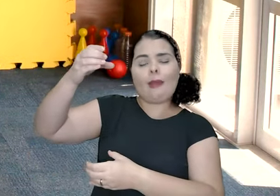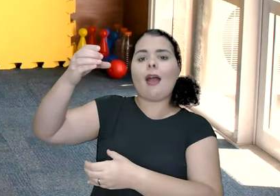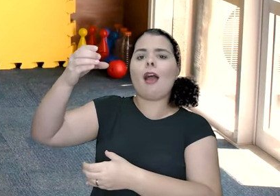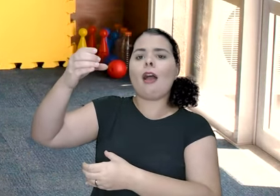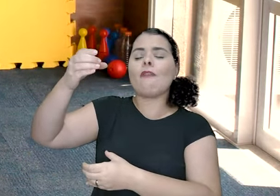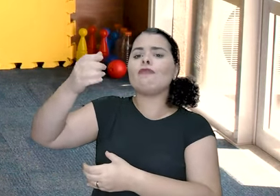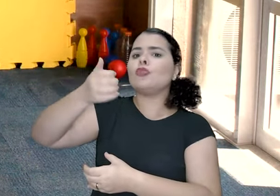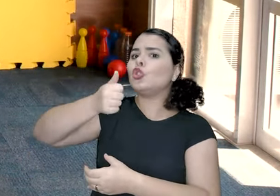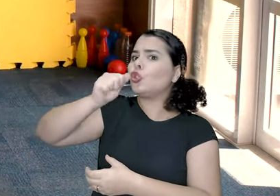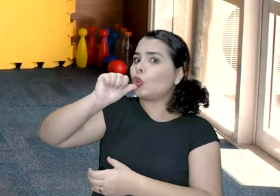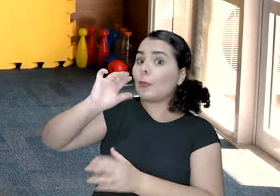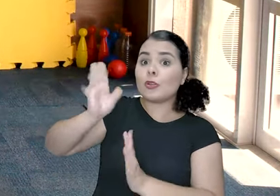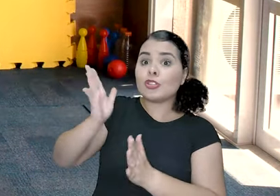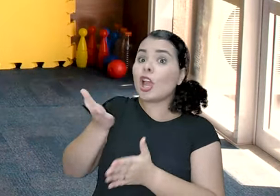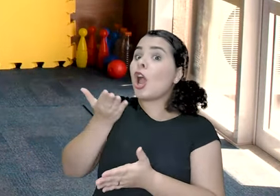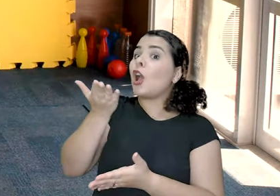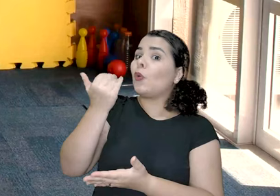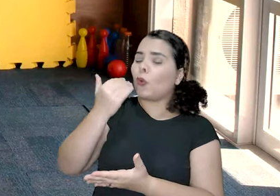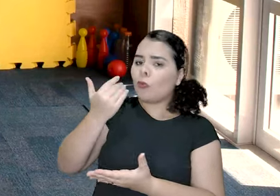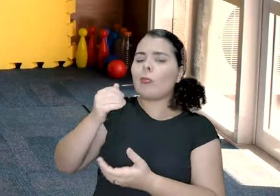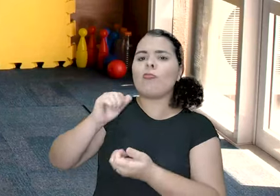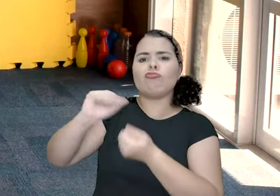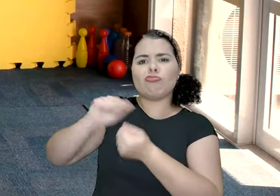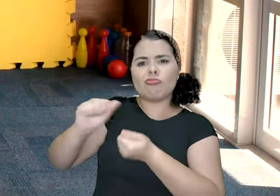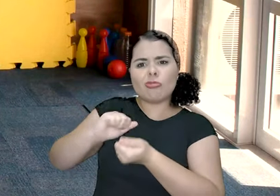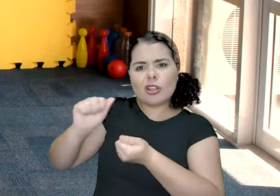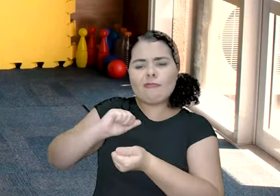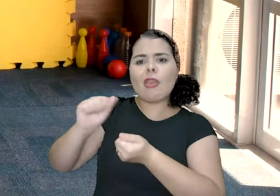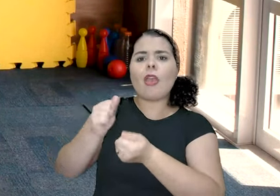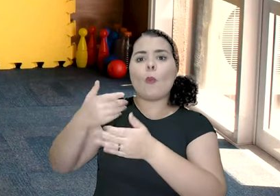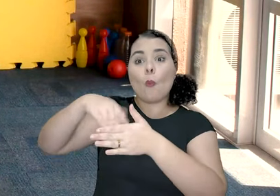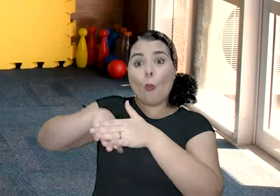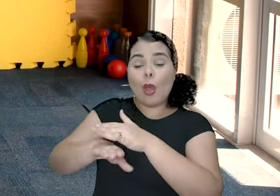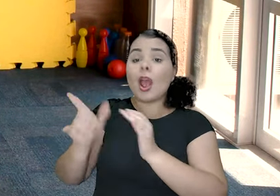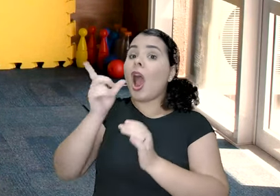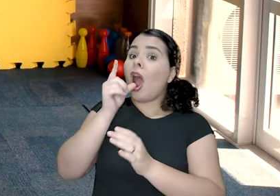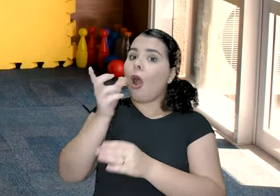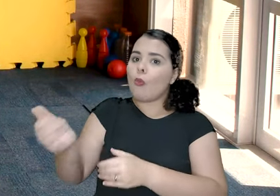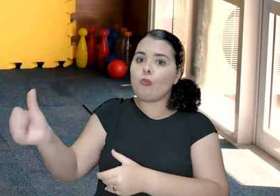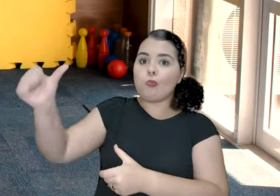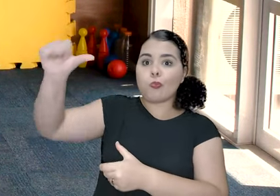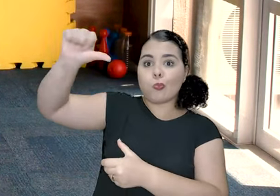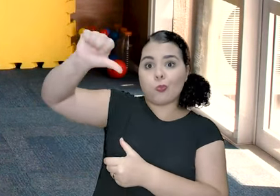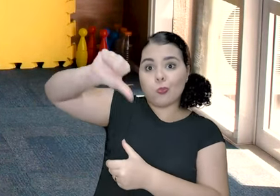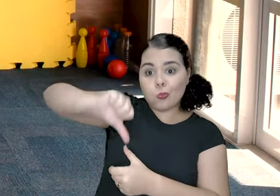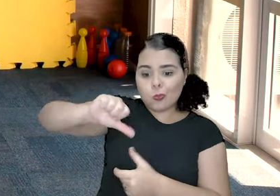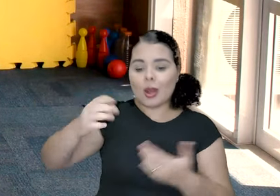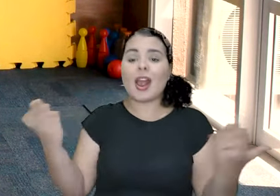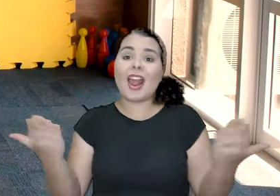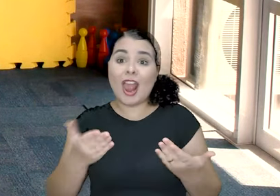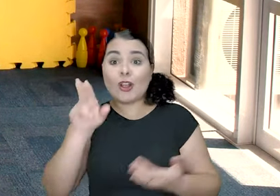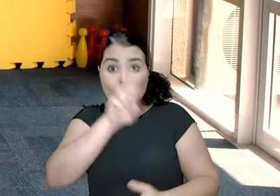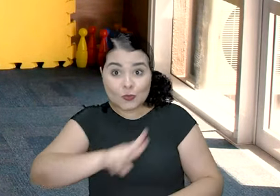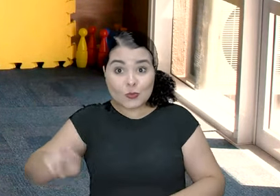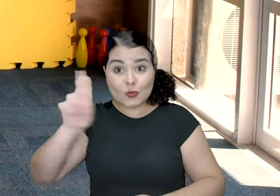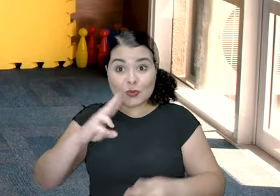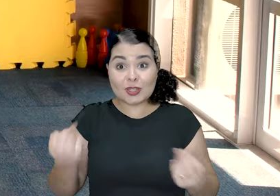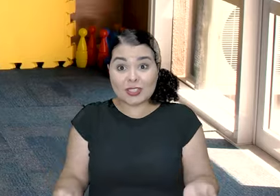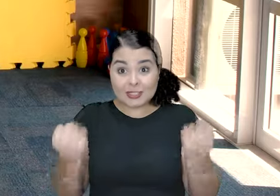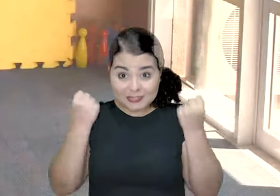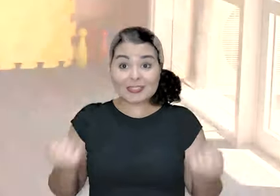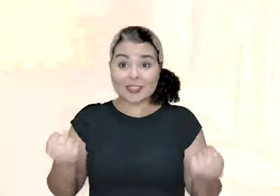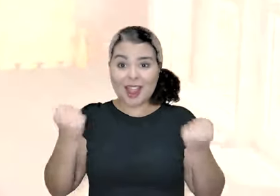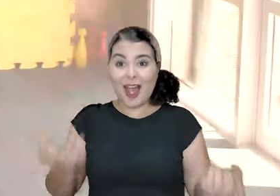que eu tomei, lavei, guardei, enchi de água e agora a gente vai fazer exercício com eles.